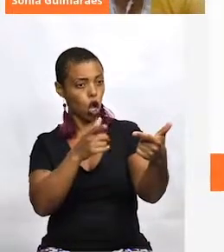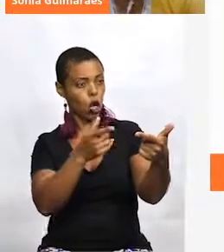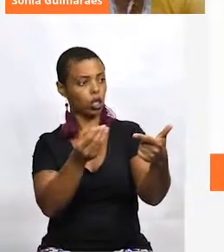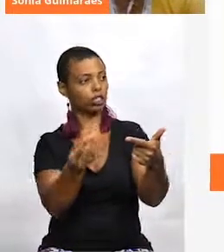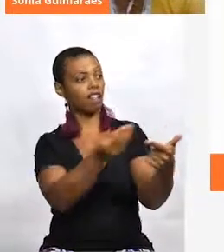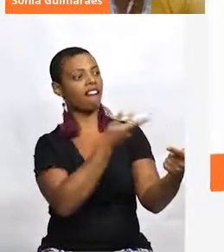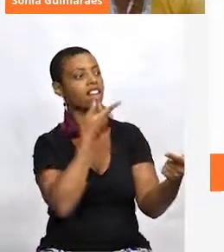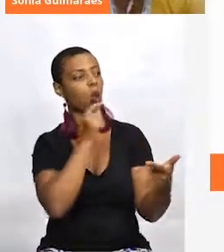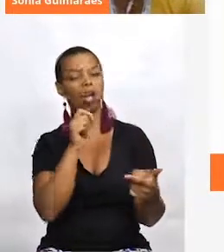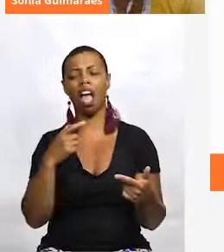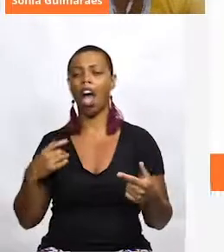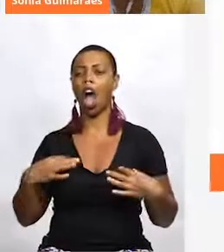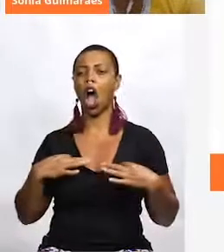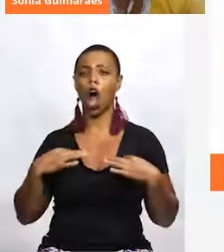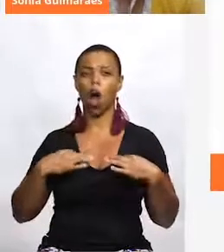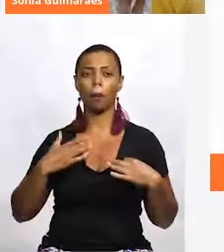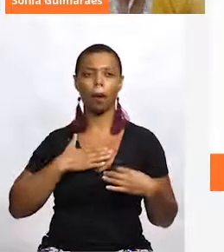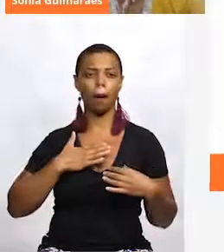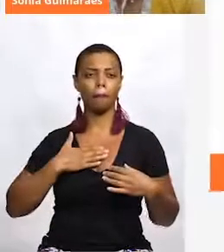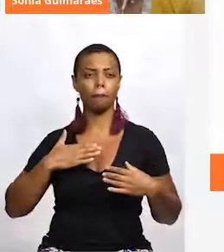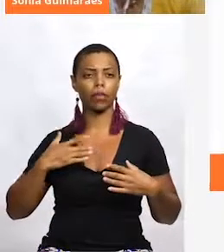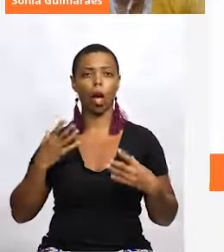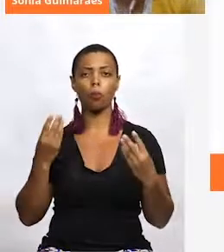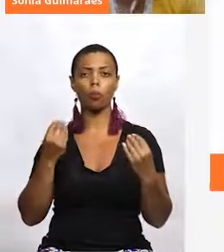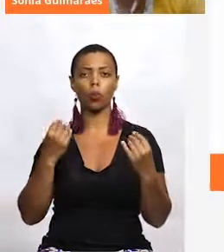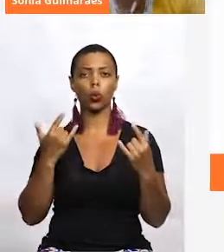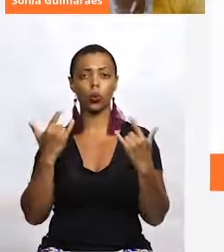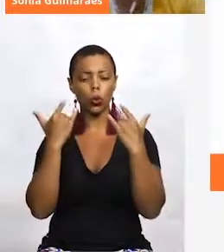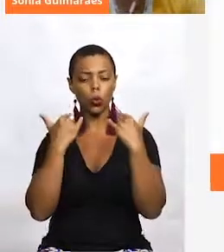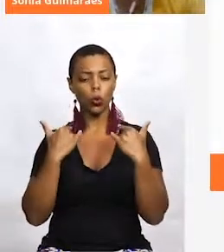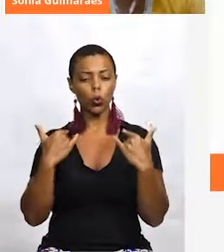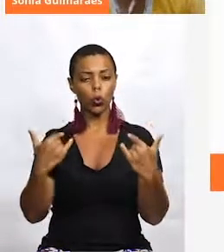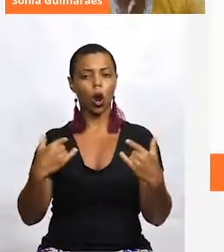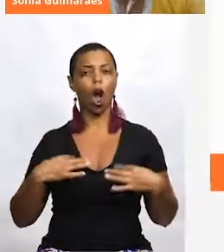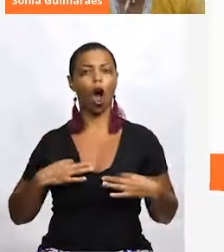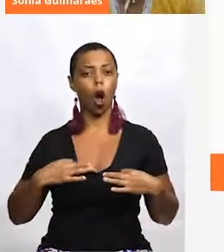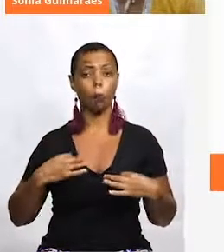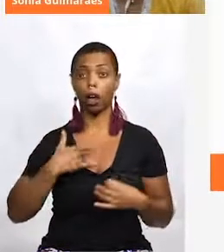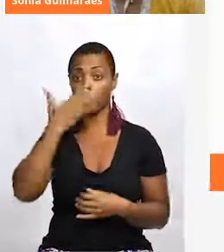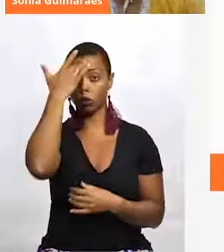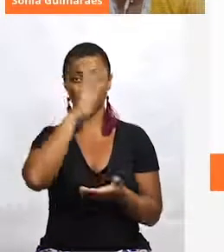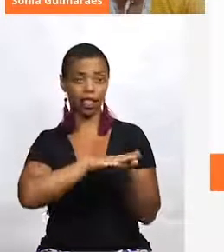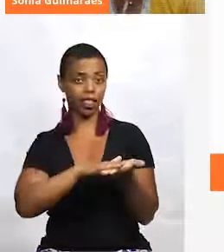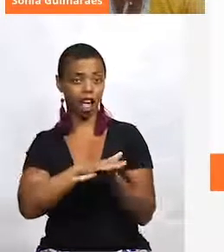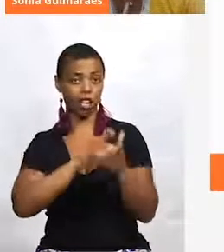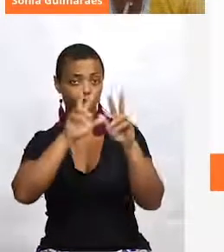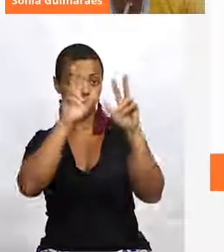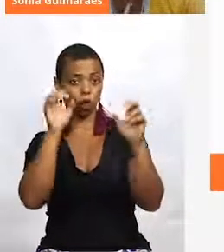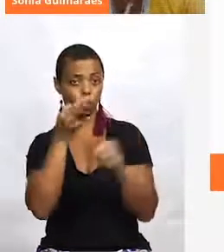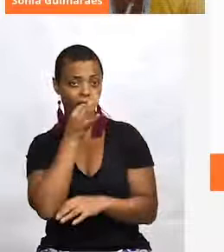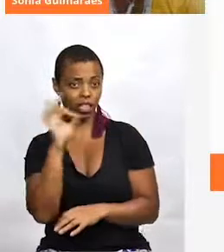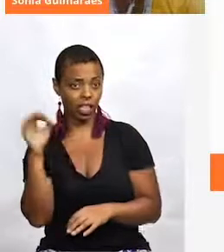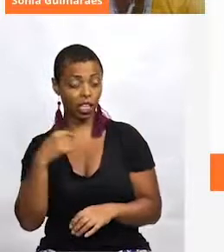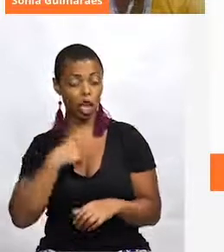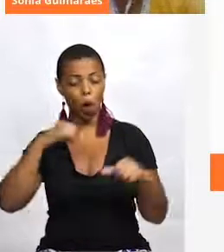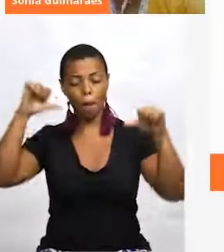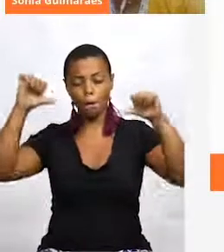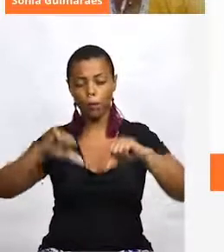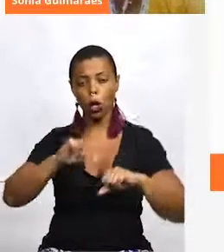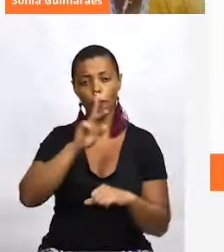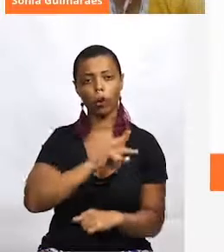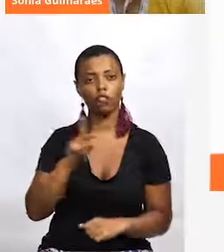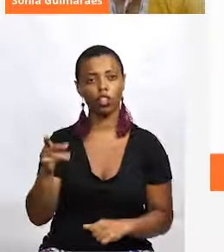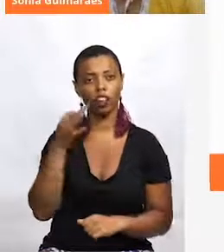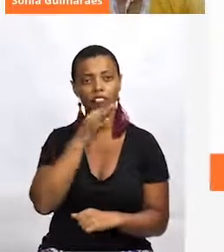chamava muita atenção para o meu corpo, eu não sabia nada de física e que eu era a pior professora de física que eles